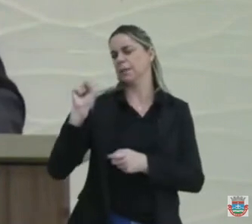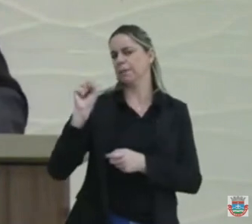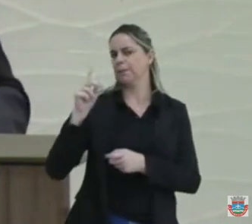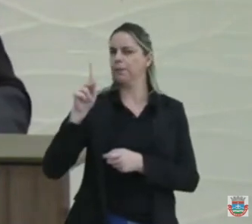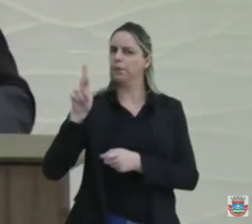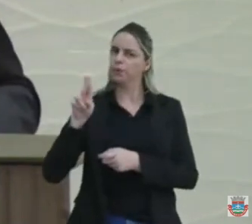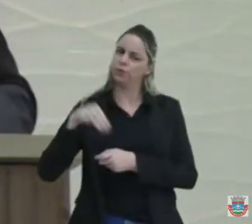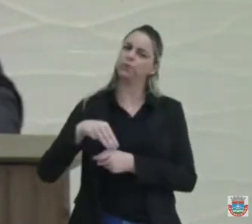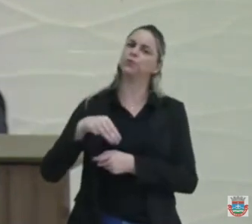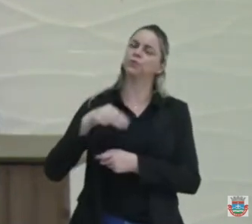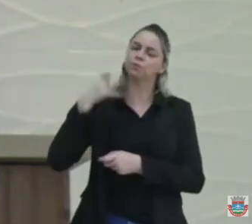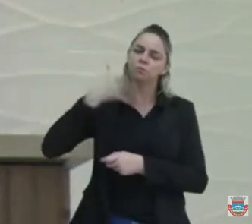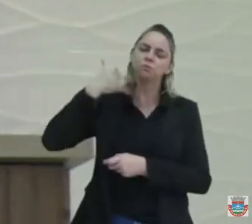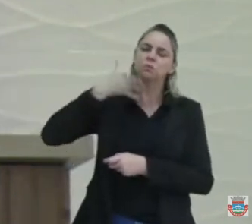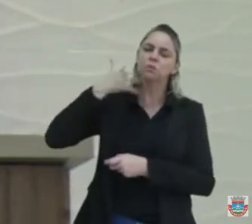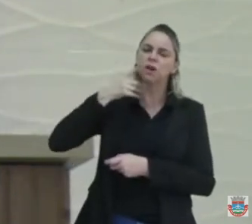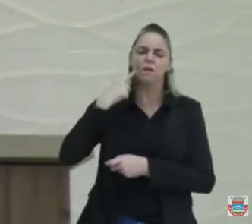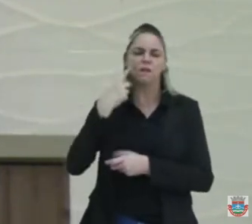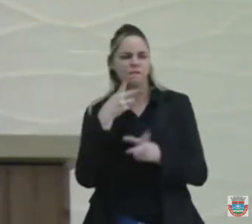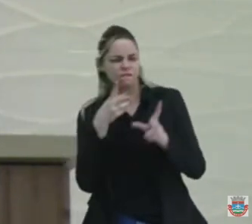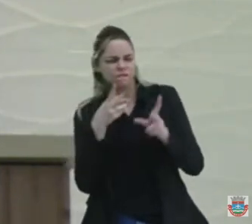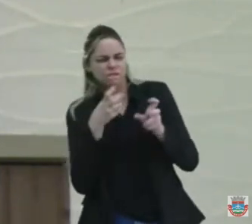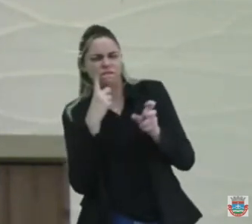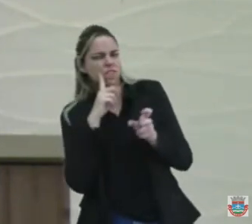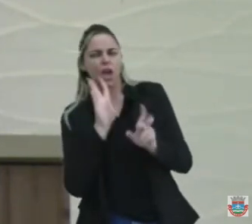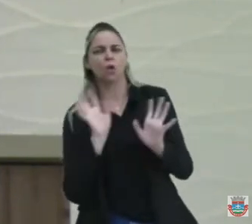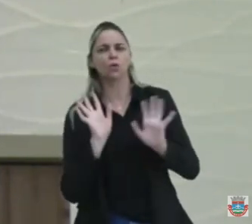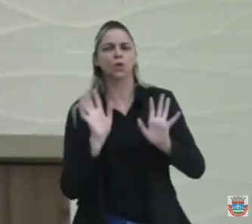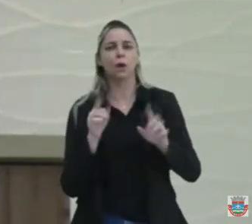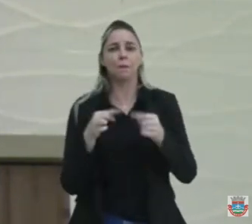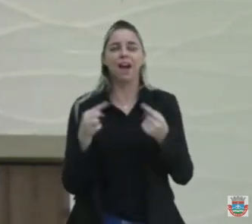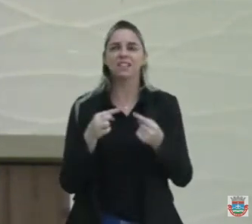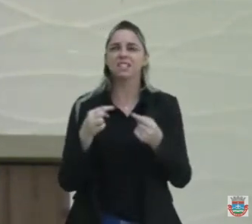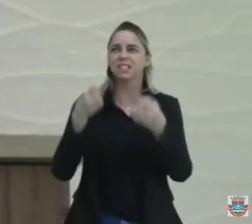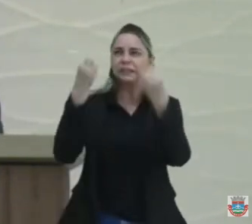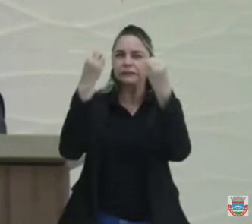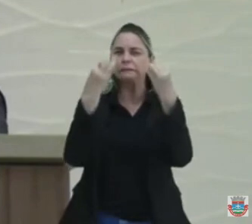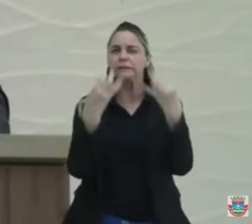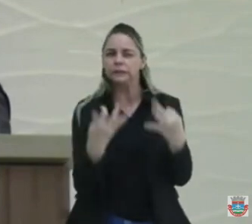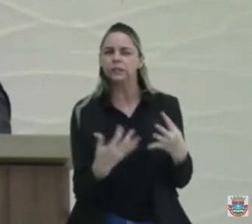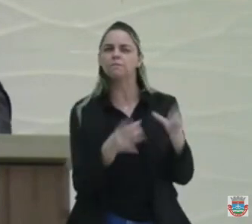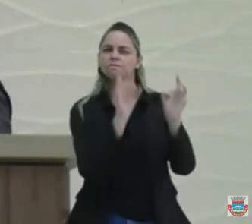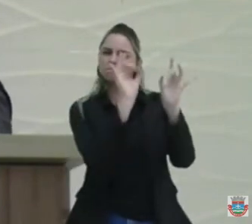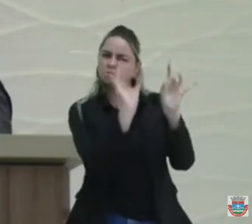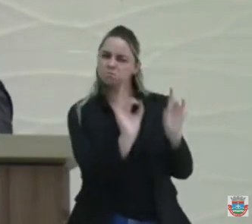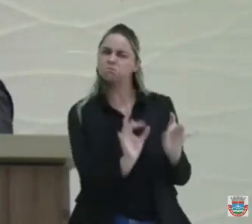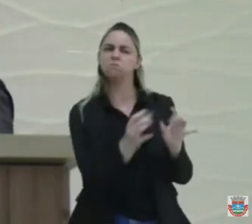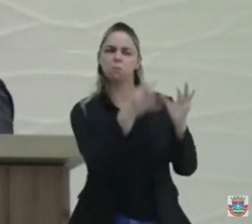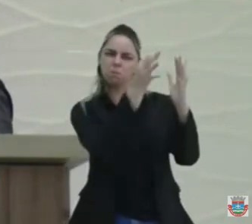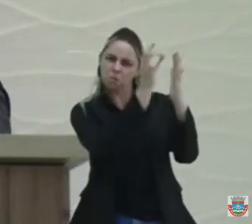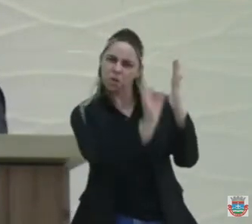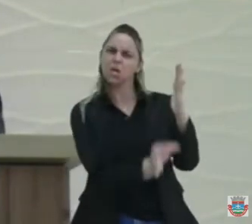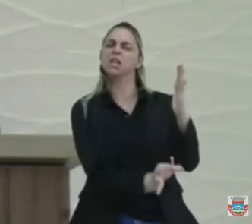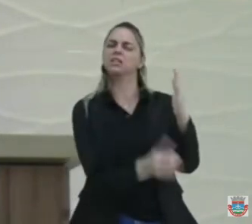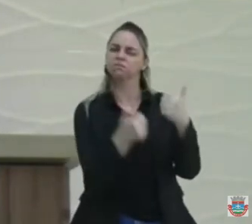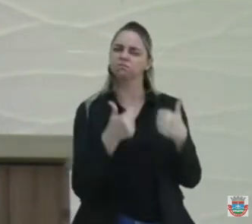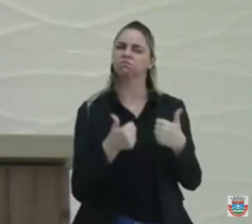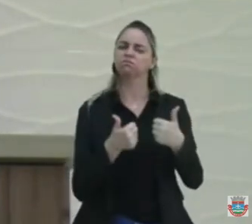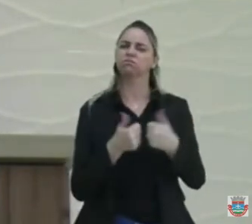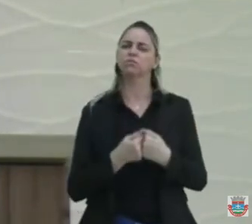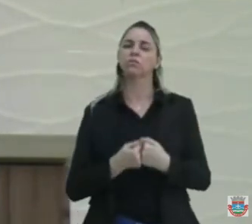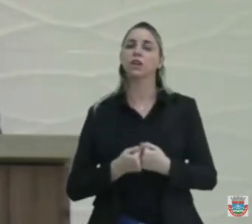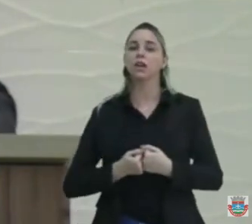pelo que eu ouvi falar, foi esclarecedor aquilo que ela falou, né? A previdência do